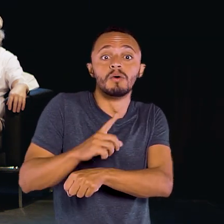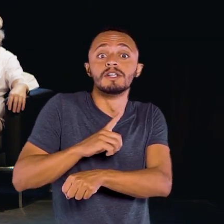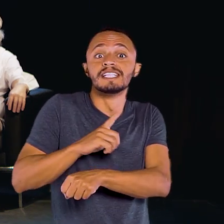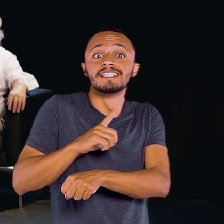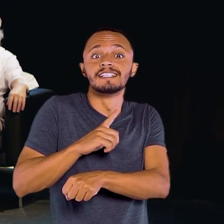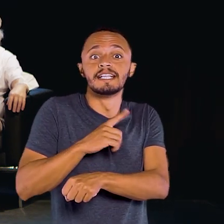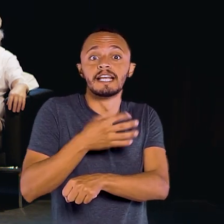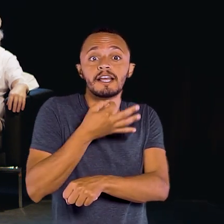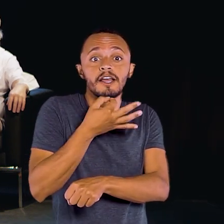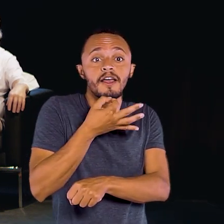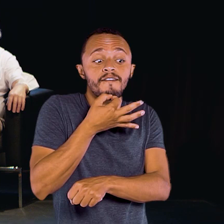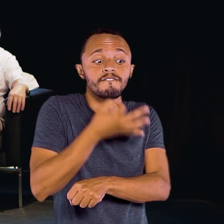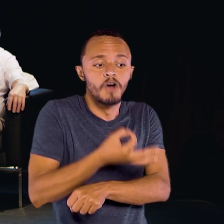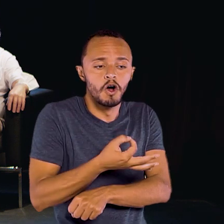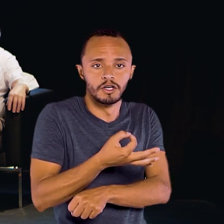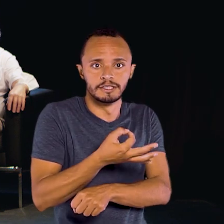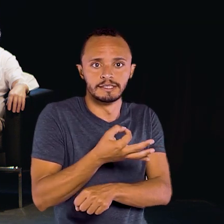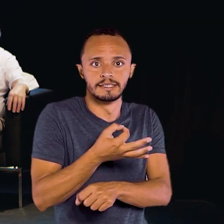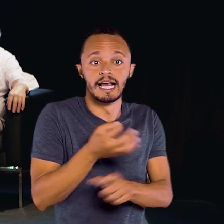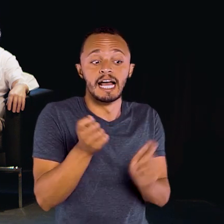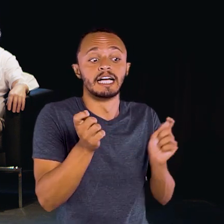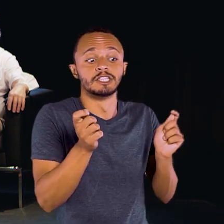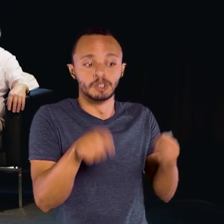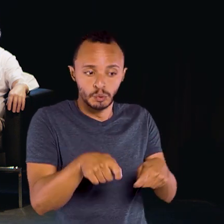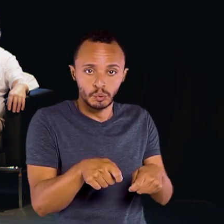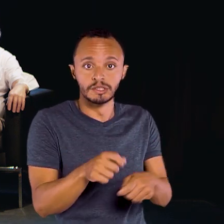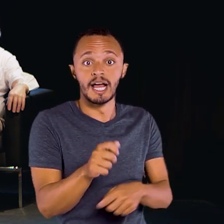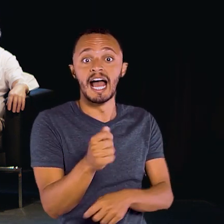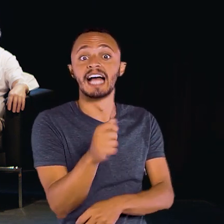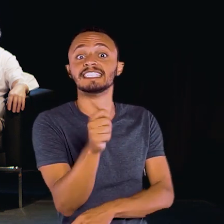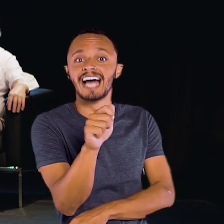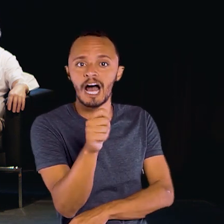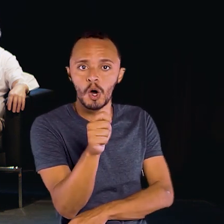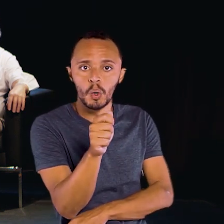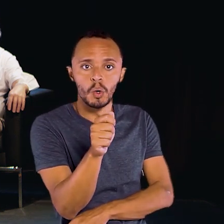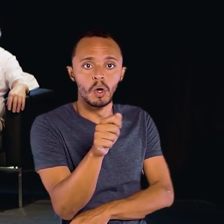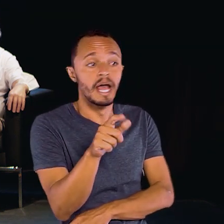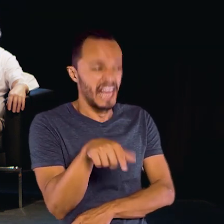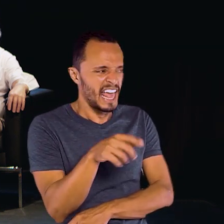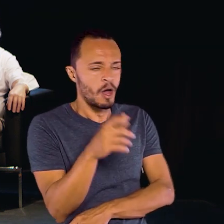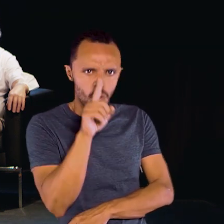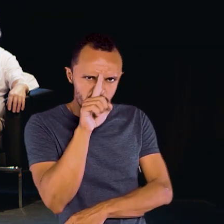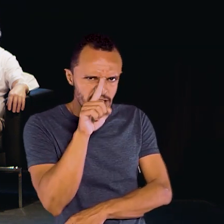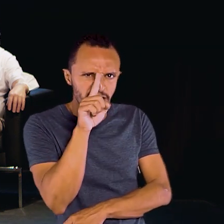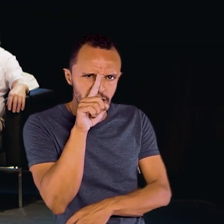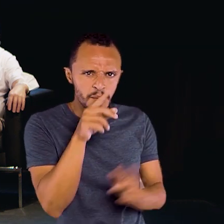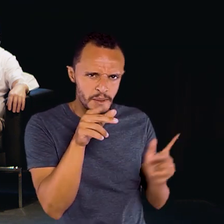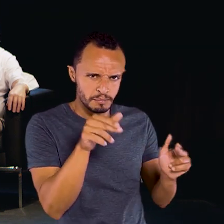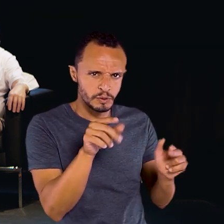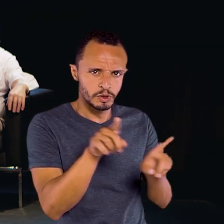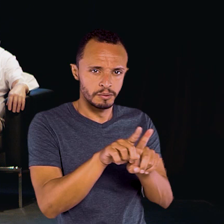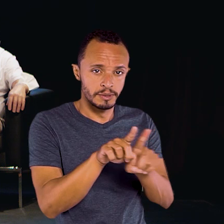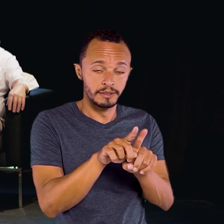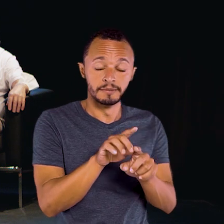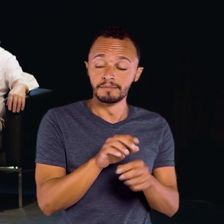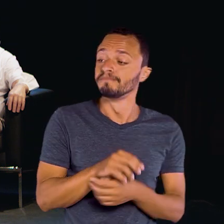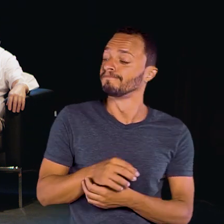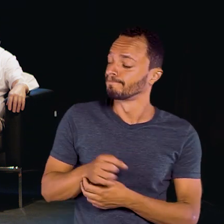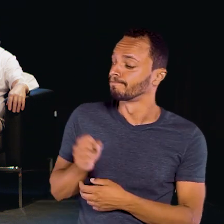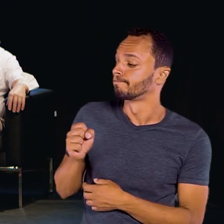acho que o crime resume bastante isso, né? Sim, é exatamente isso, né? Porque a